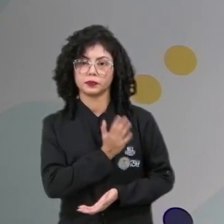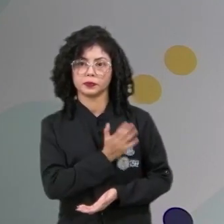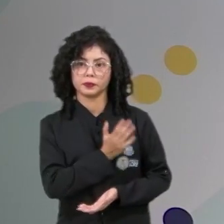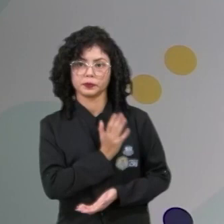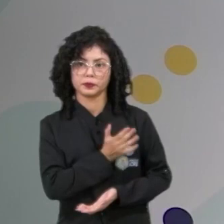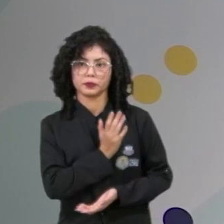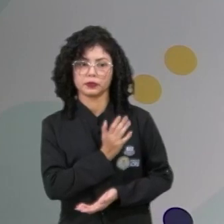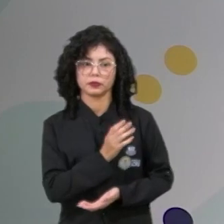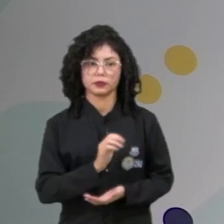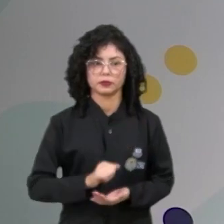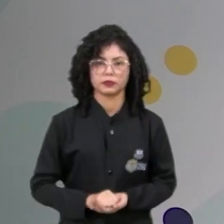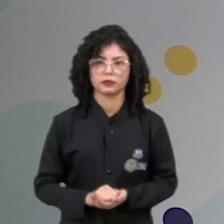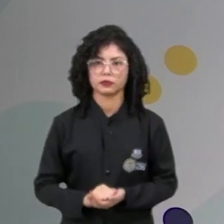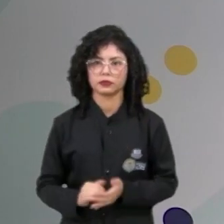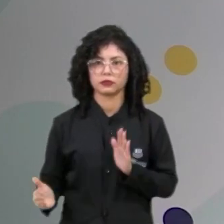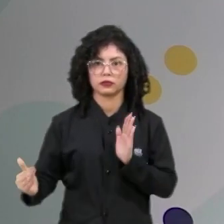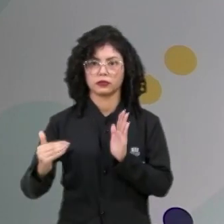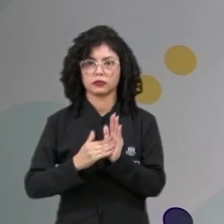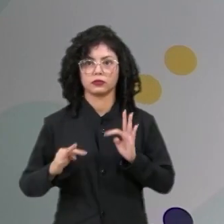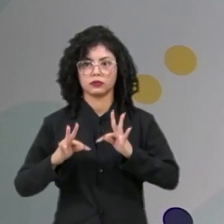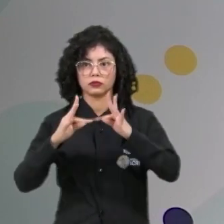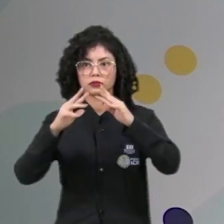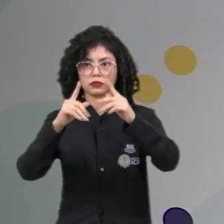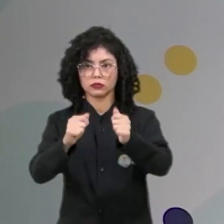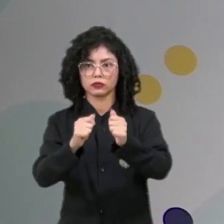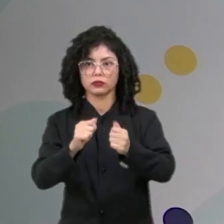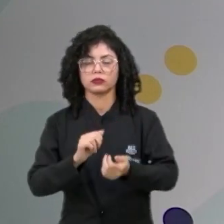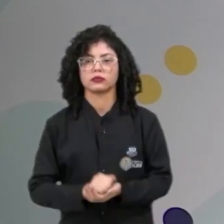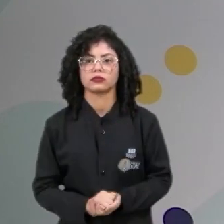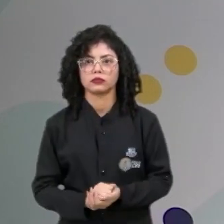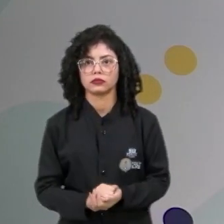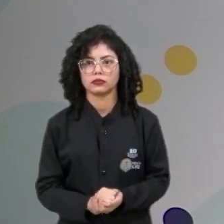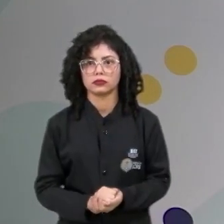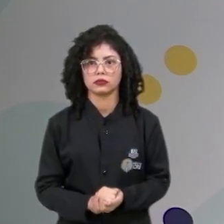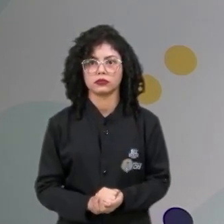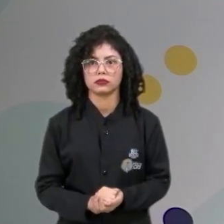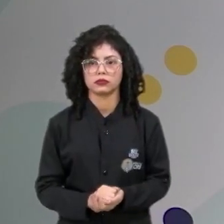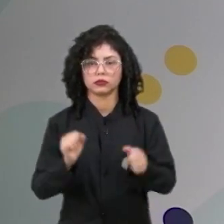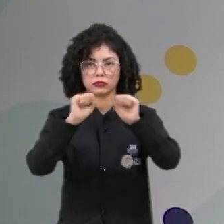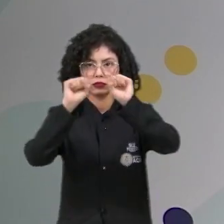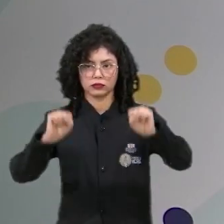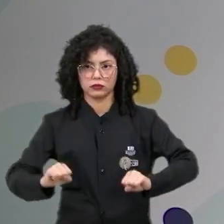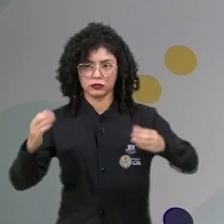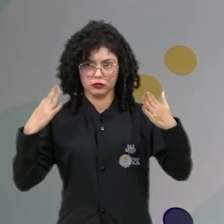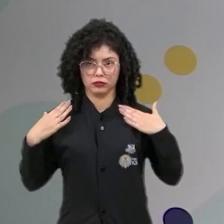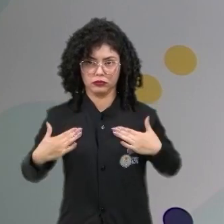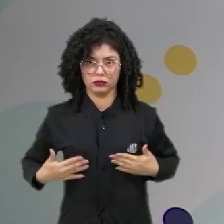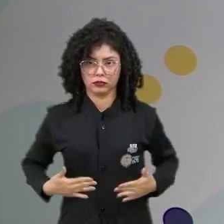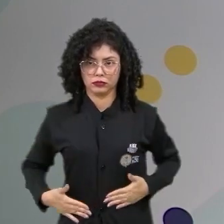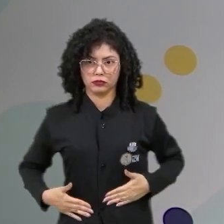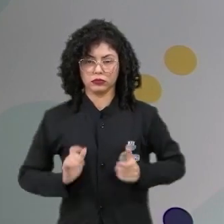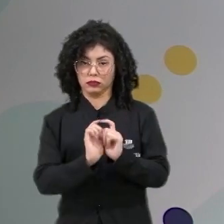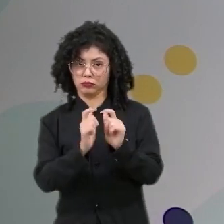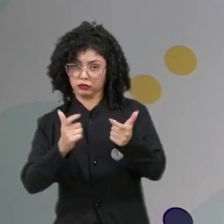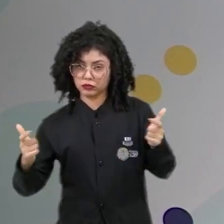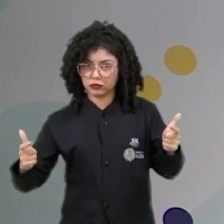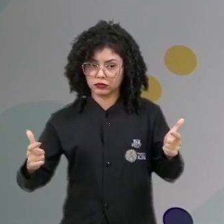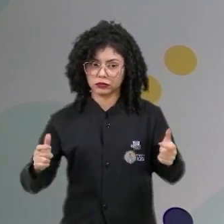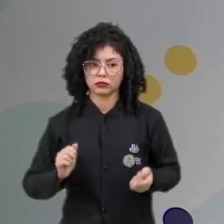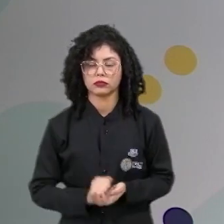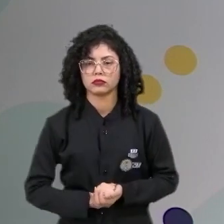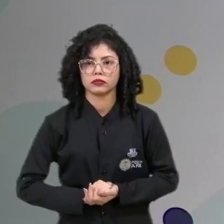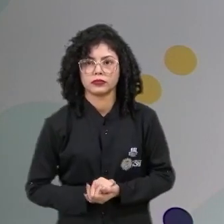coração para todos os sistemas. Circulação maior, grande